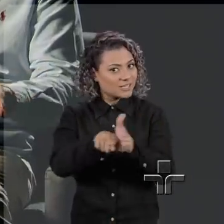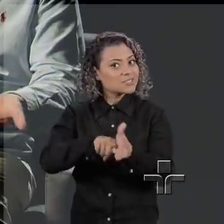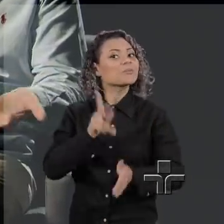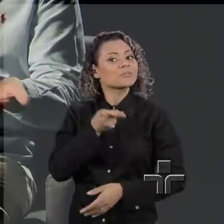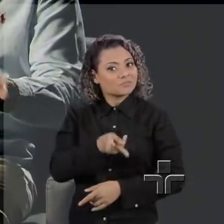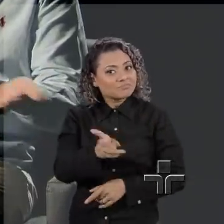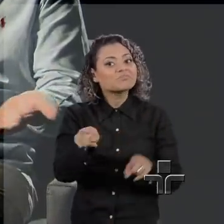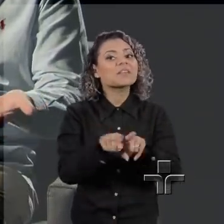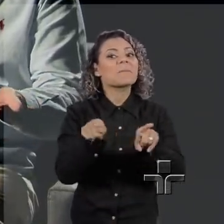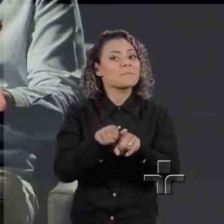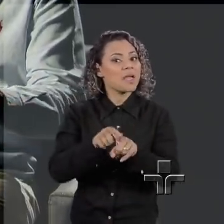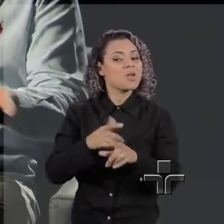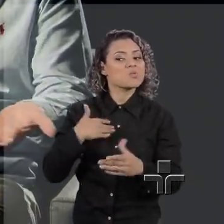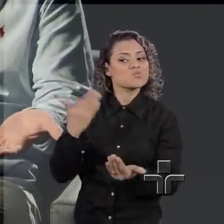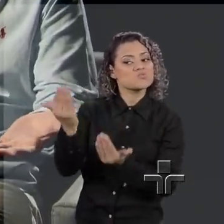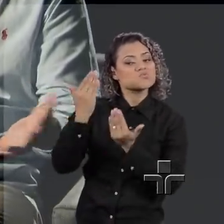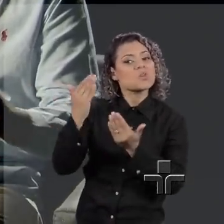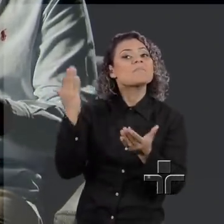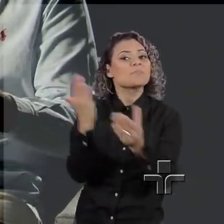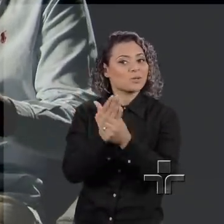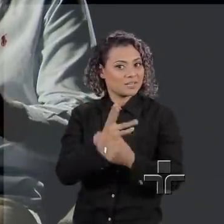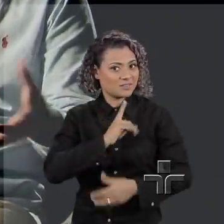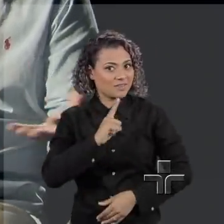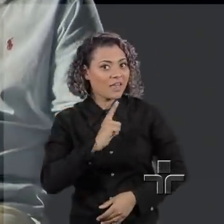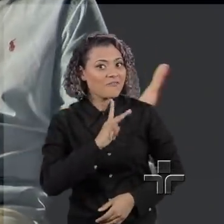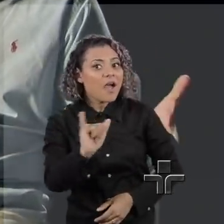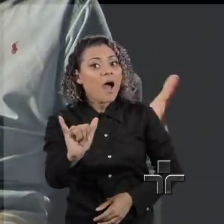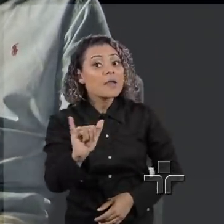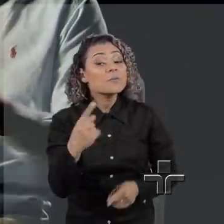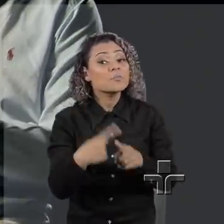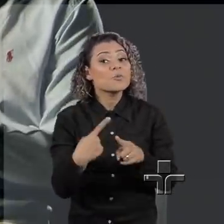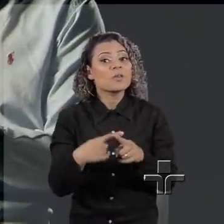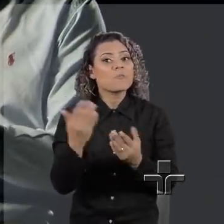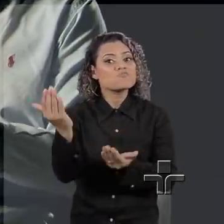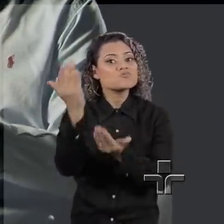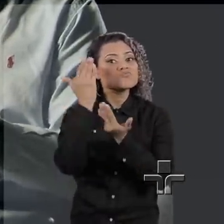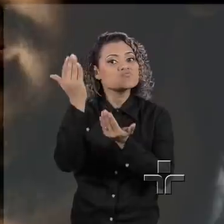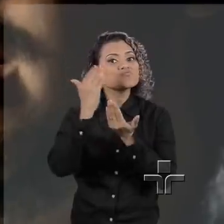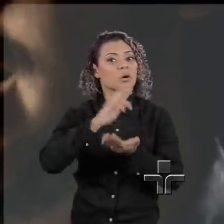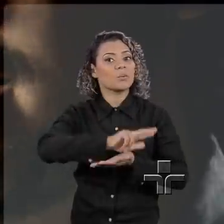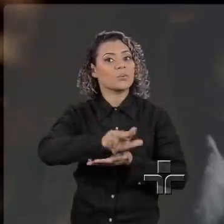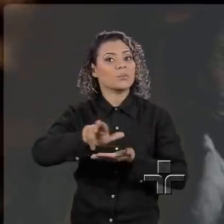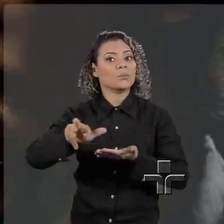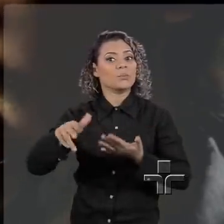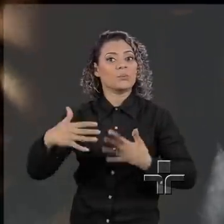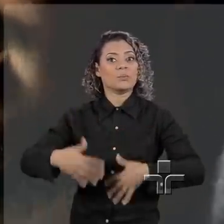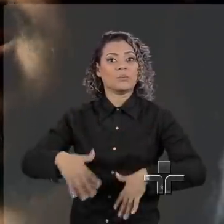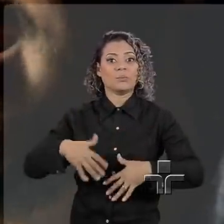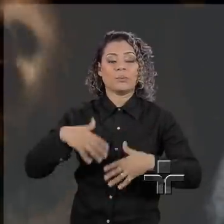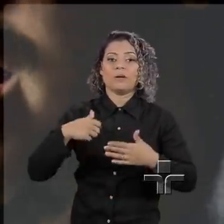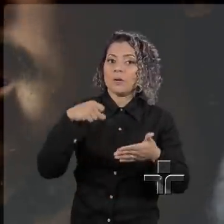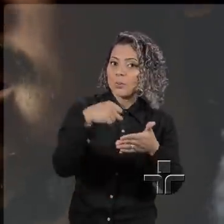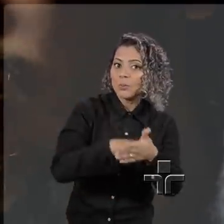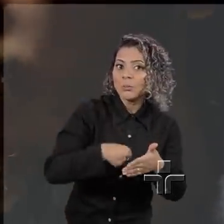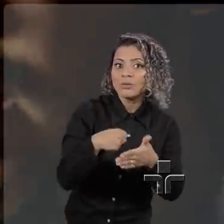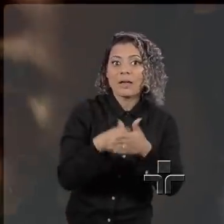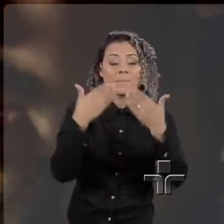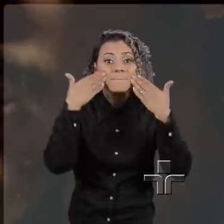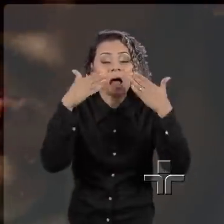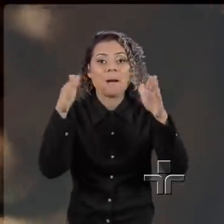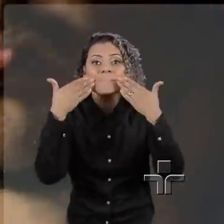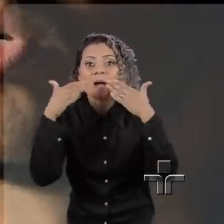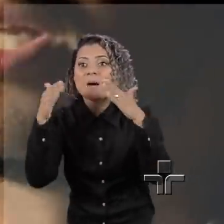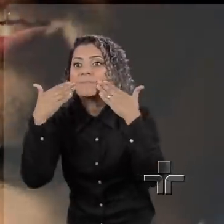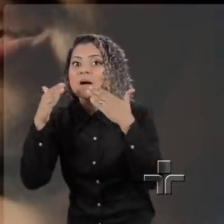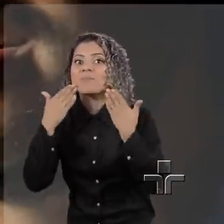a virar réu, a ser investigado, a ser processado por inúmeras suspeitas que pairam sobre ele. Nessa luta, nessa revelação do